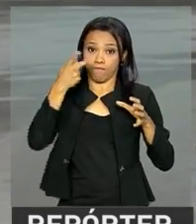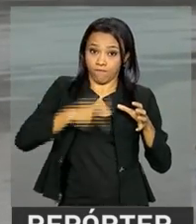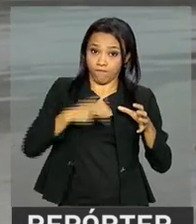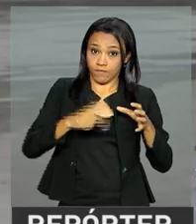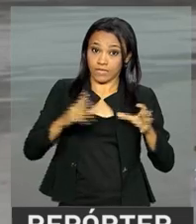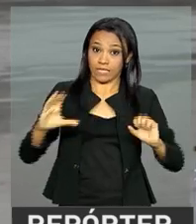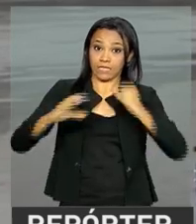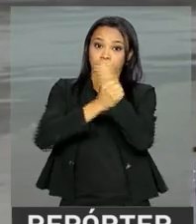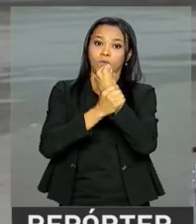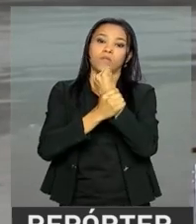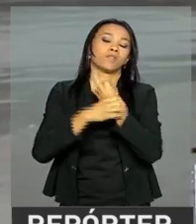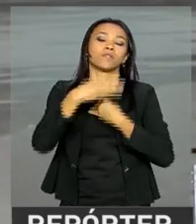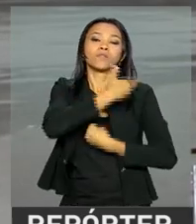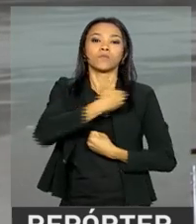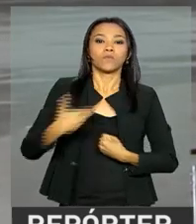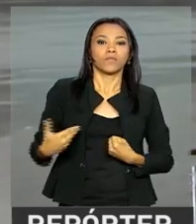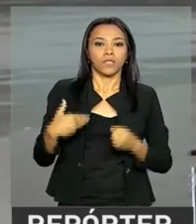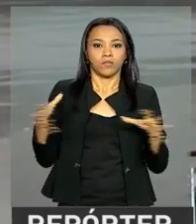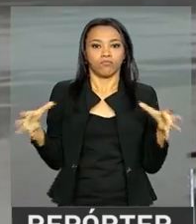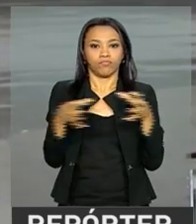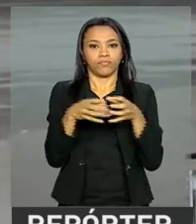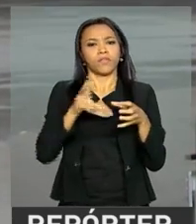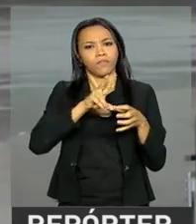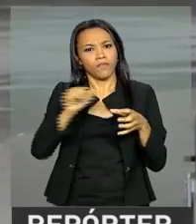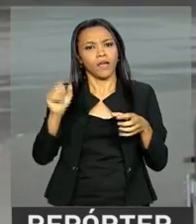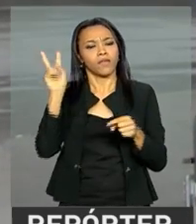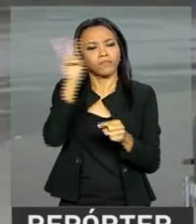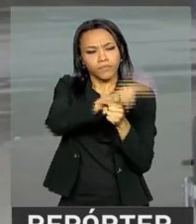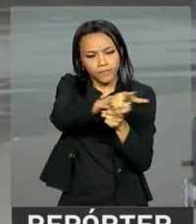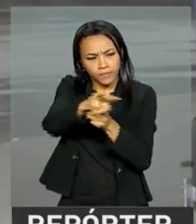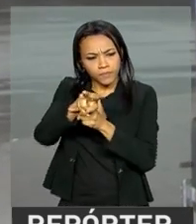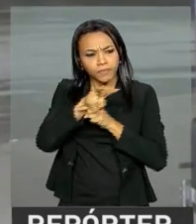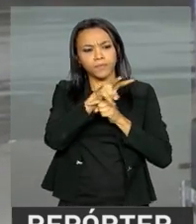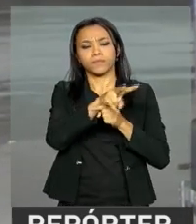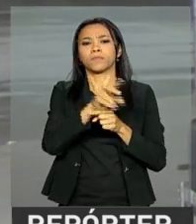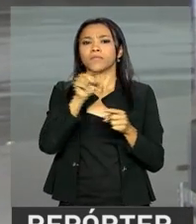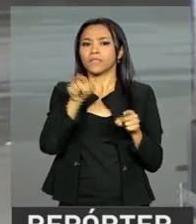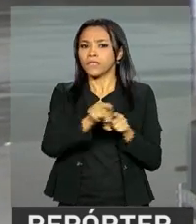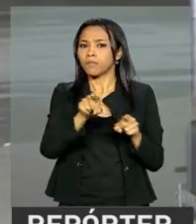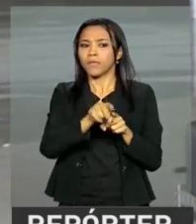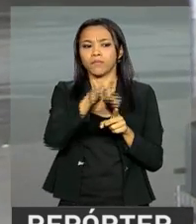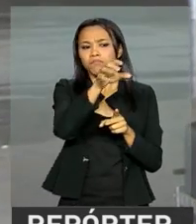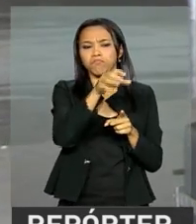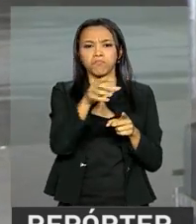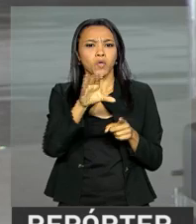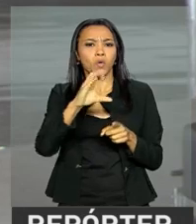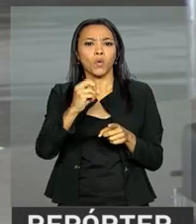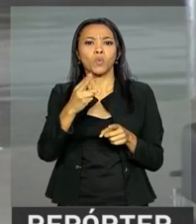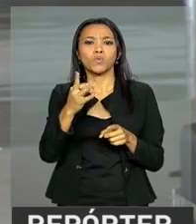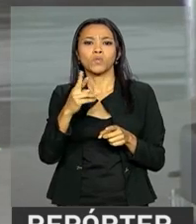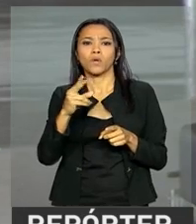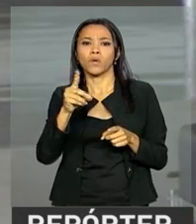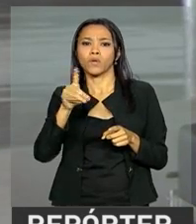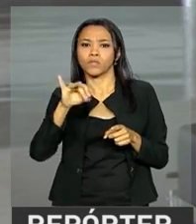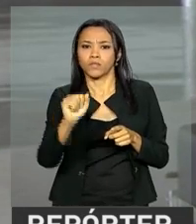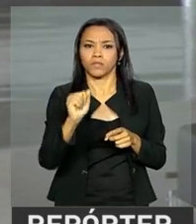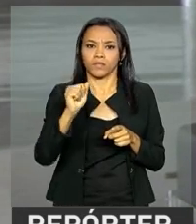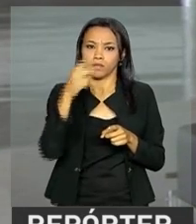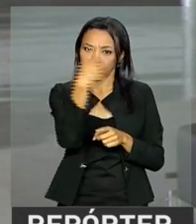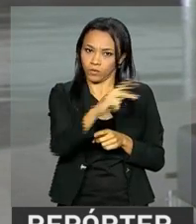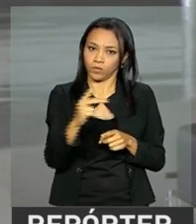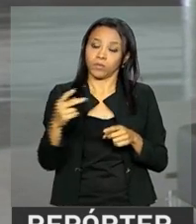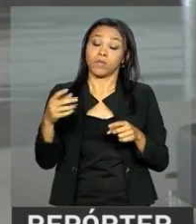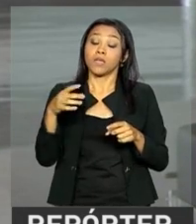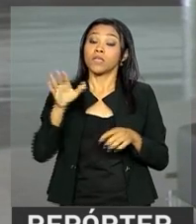pública e vai atuar em atividades de serviço de guarda vigilância e Custódia dos presos a medida segundo Ministério da